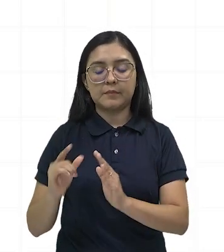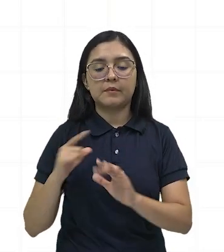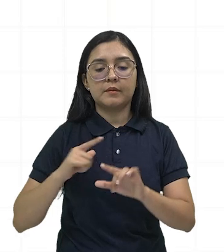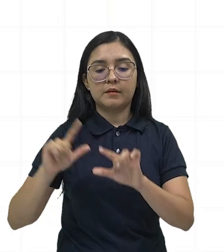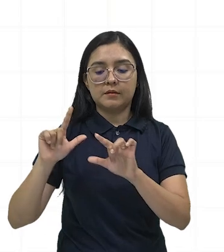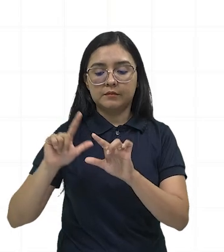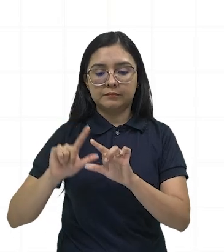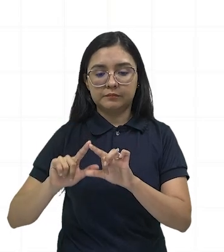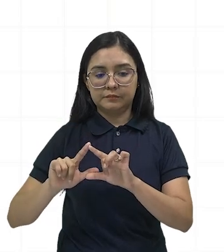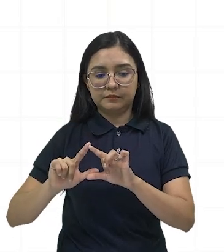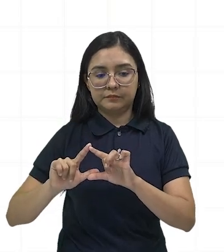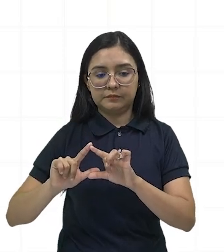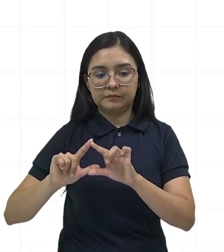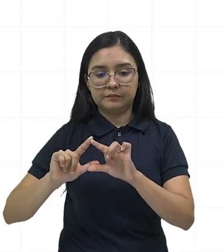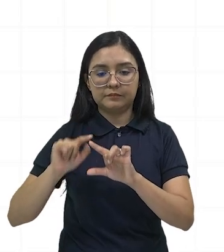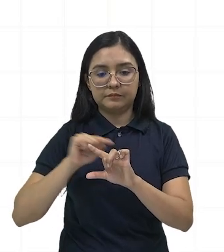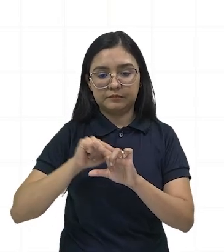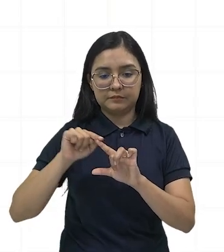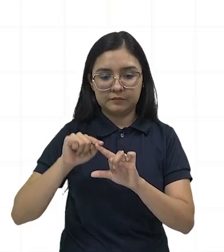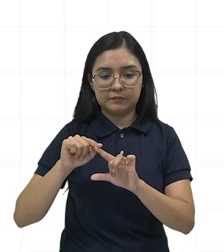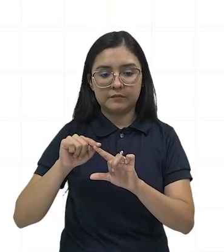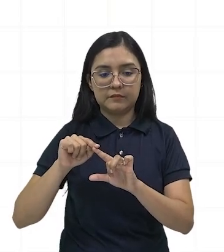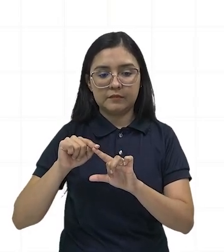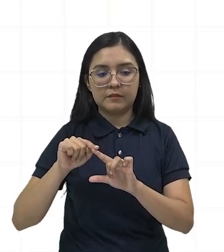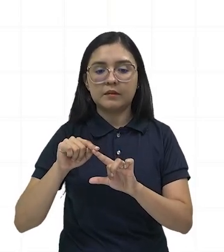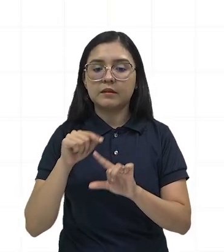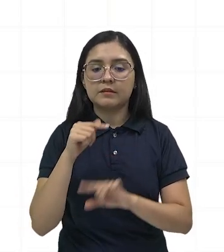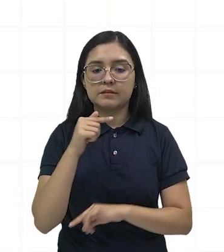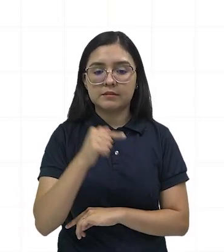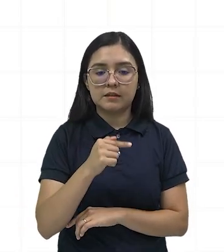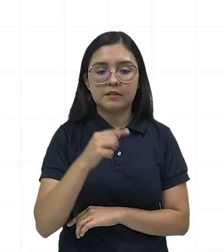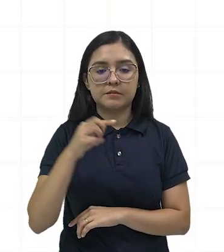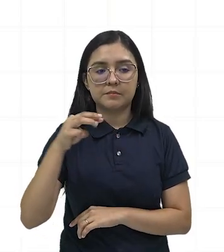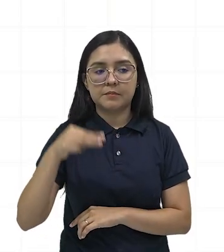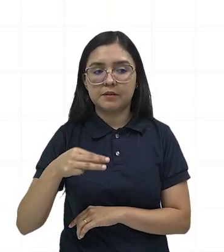Aqui um triângulo também 7 metros.